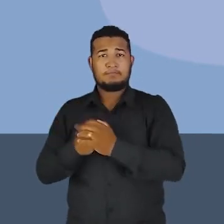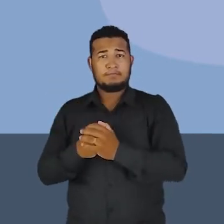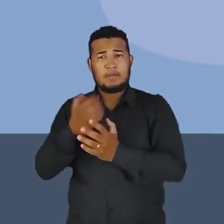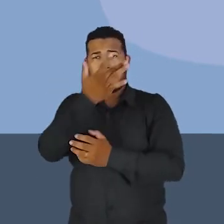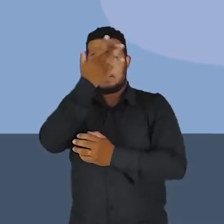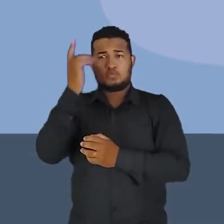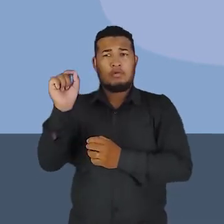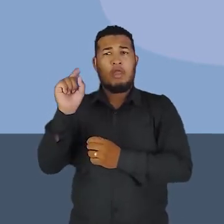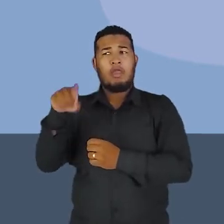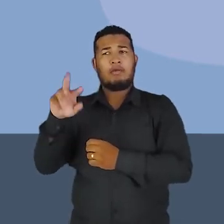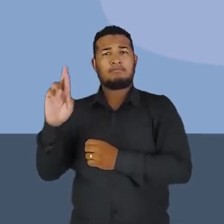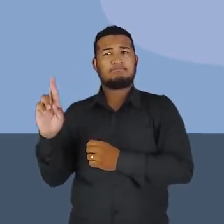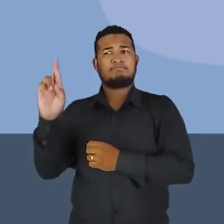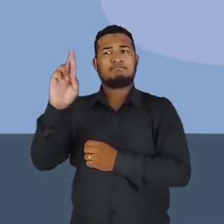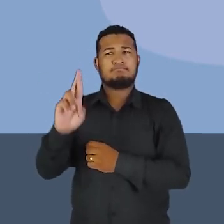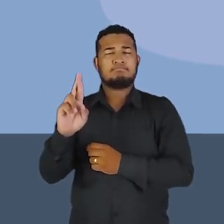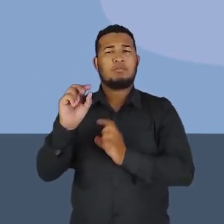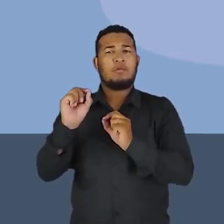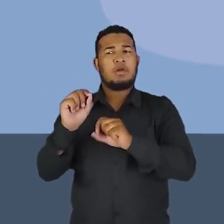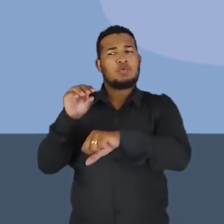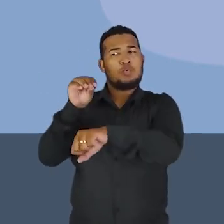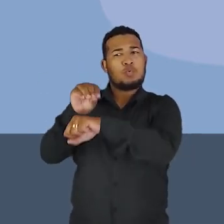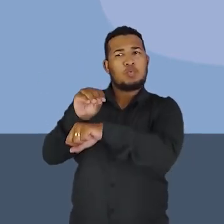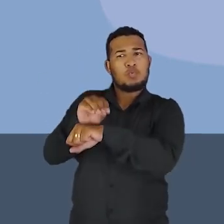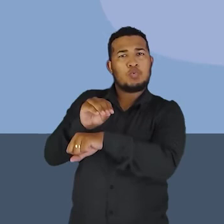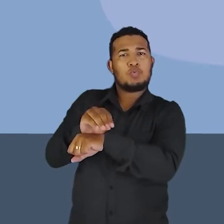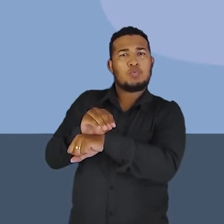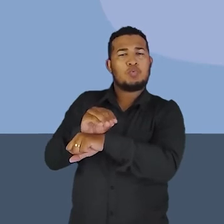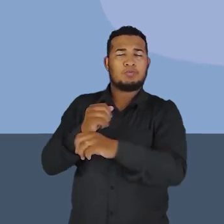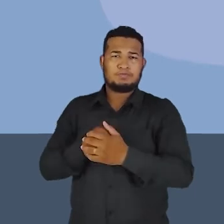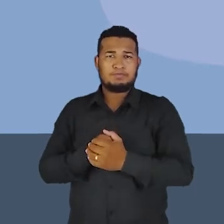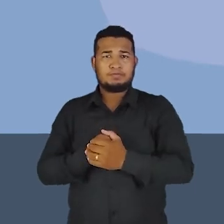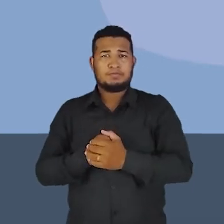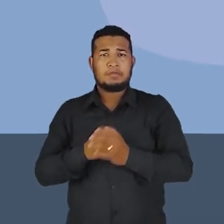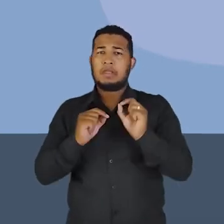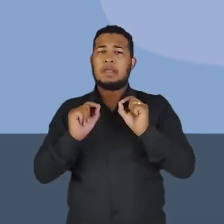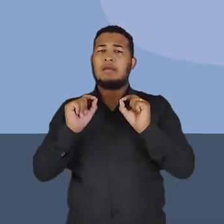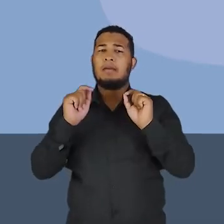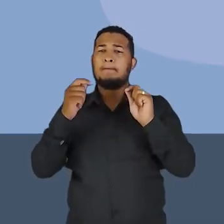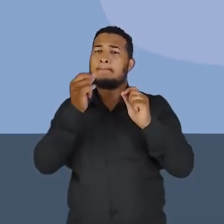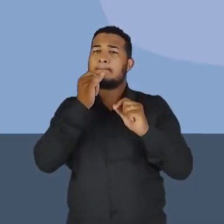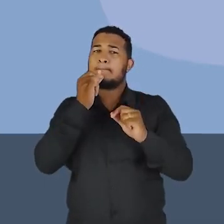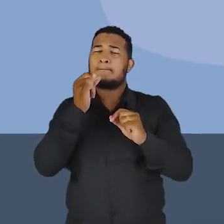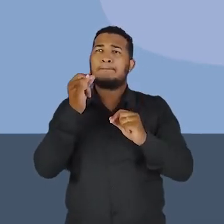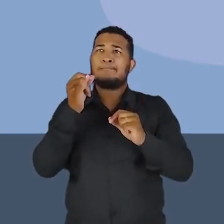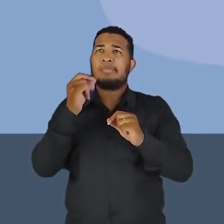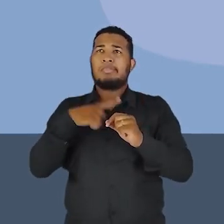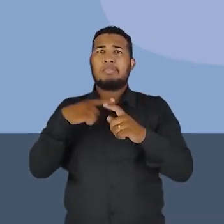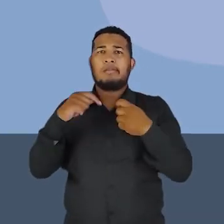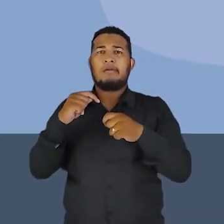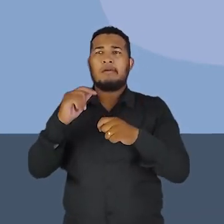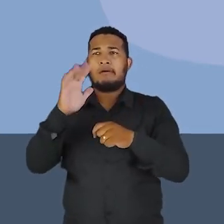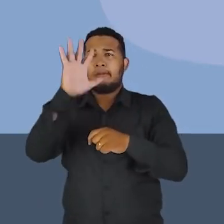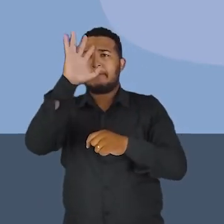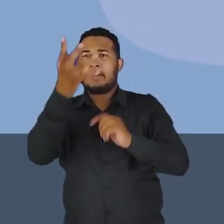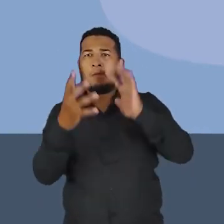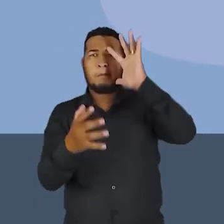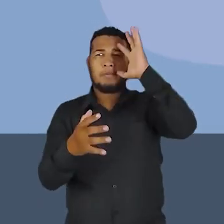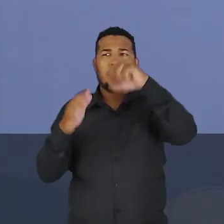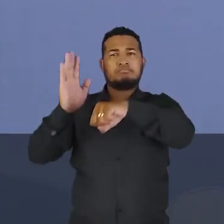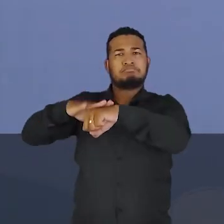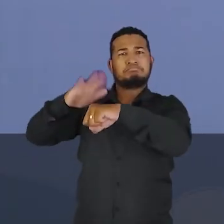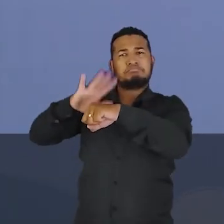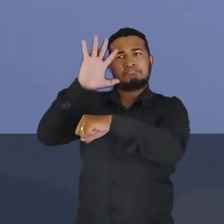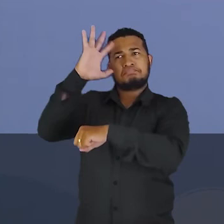são os principais cuidadores e provedores? Quem costuma tomar as decisões? Pois